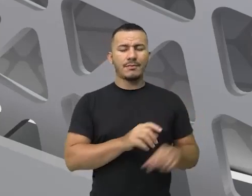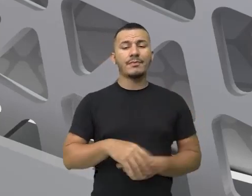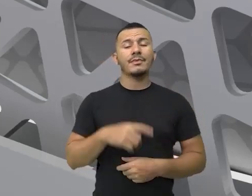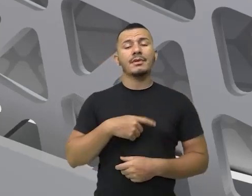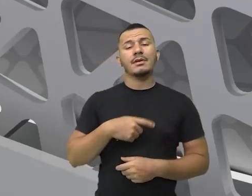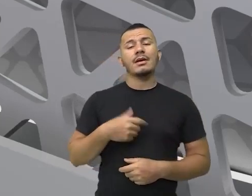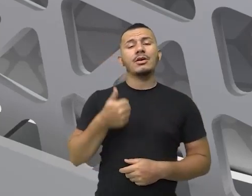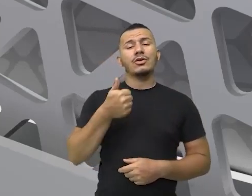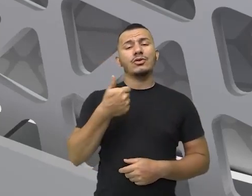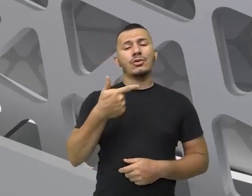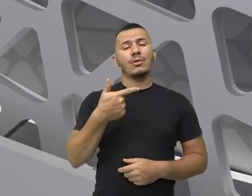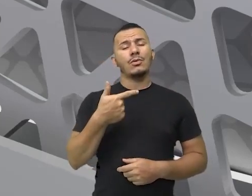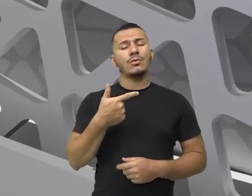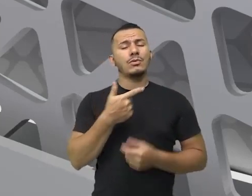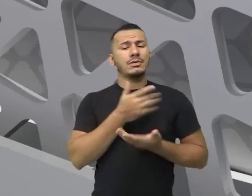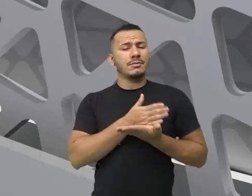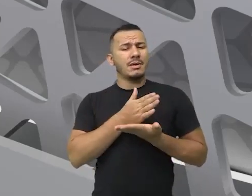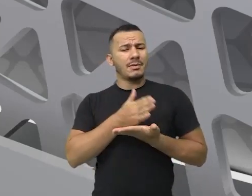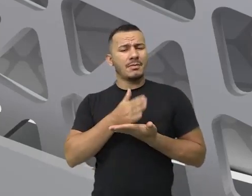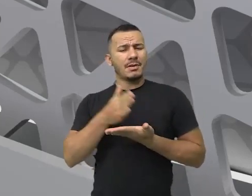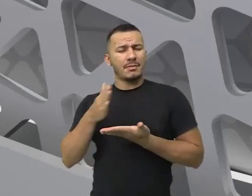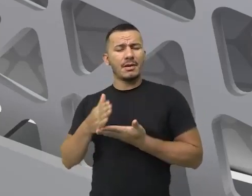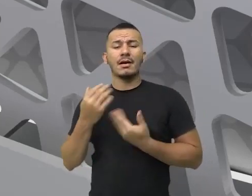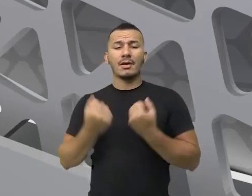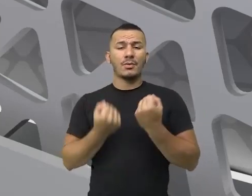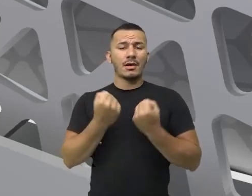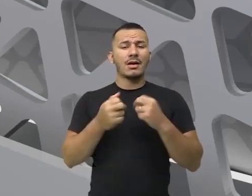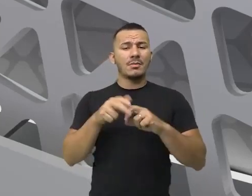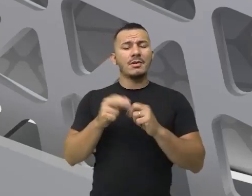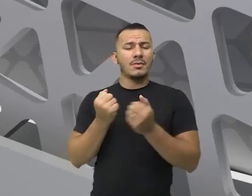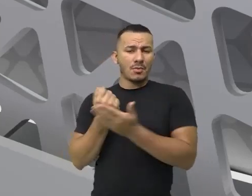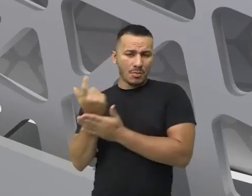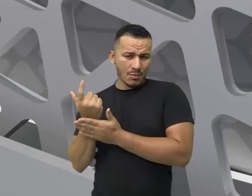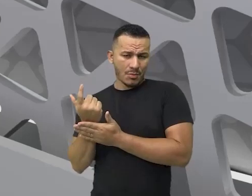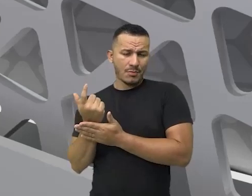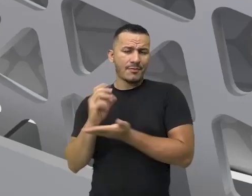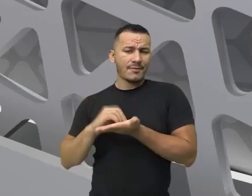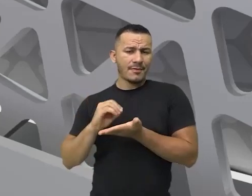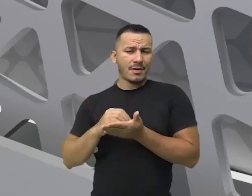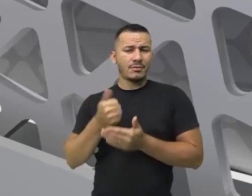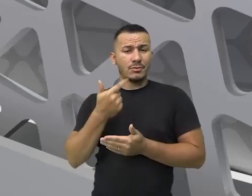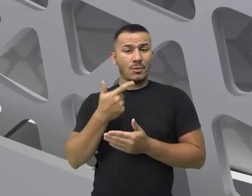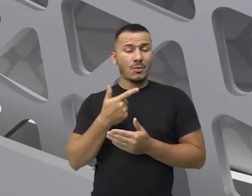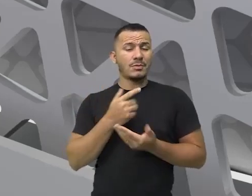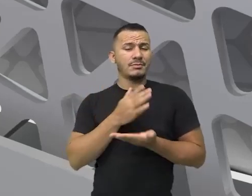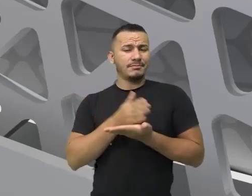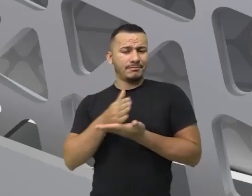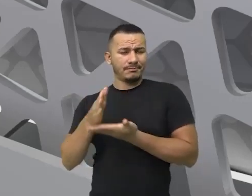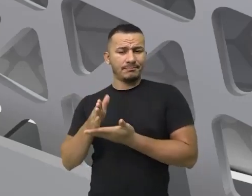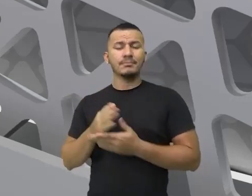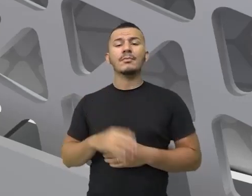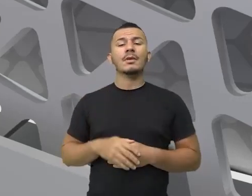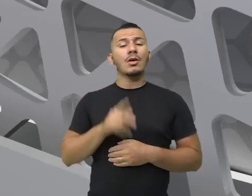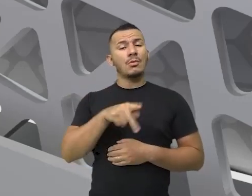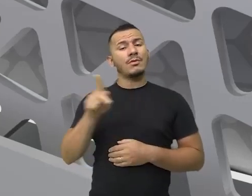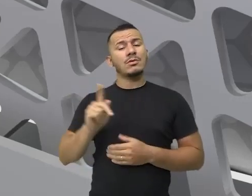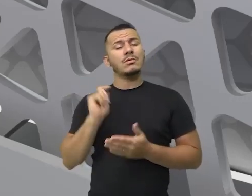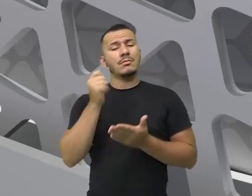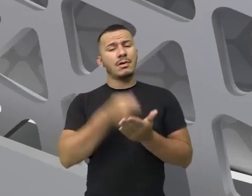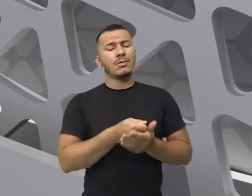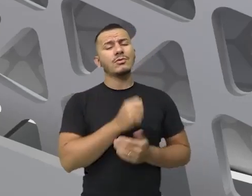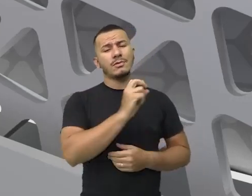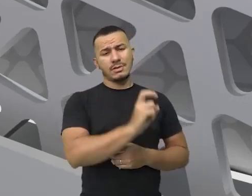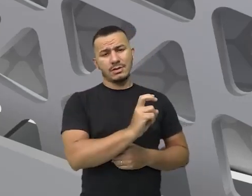deve 12 parcelas aí do carro que ele comprou. E ele pagou 5 parcelas. Olha só, o professor Paulo